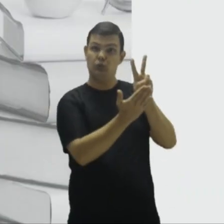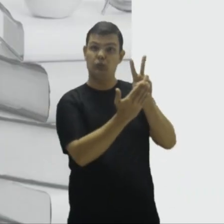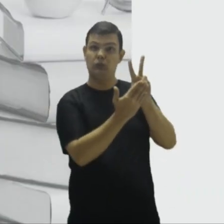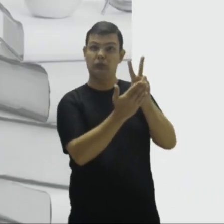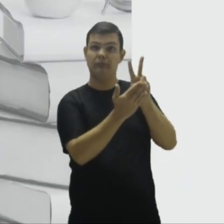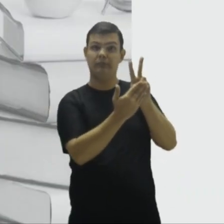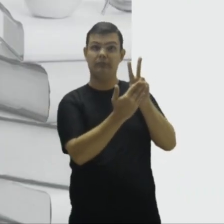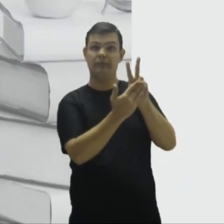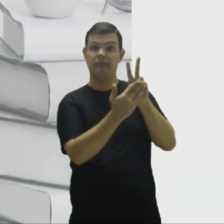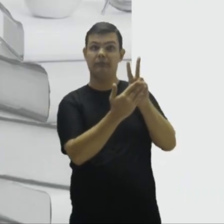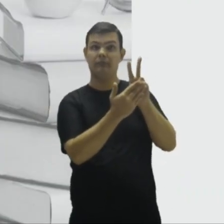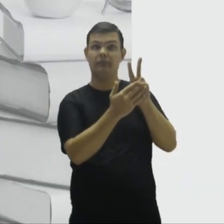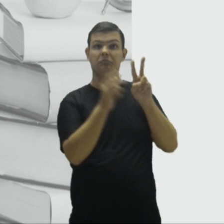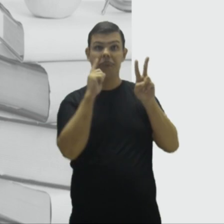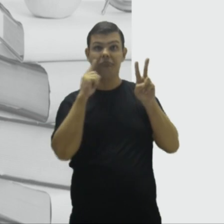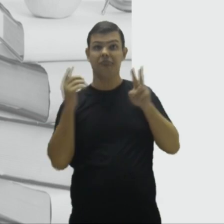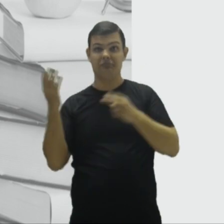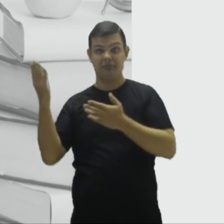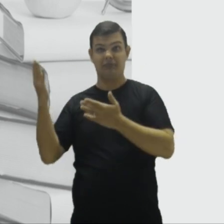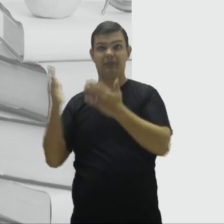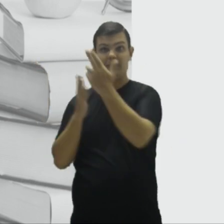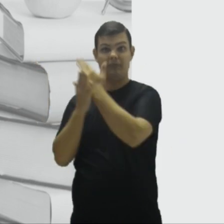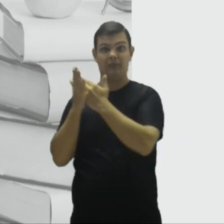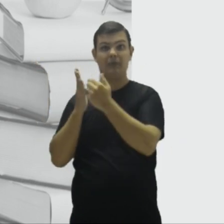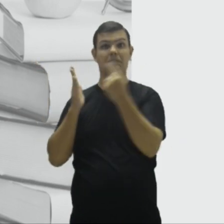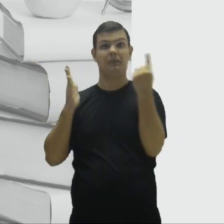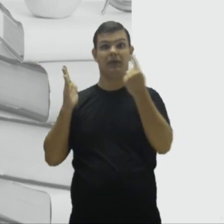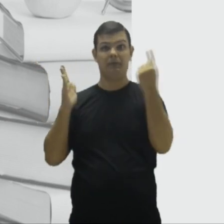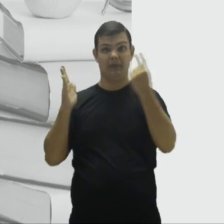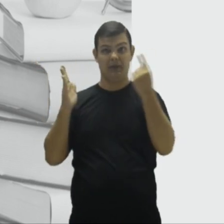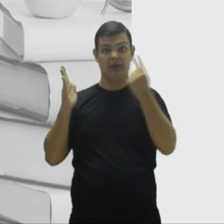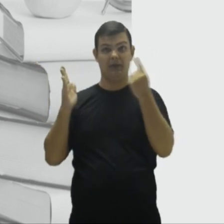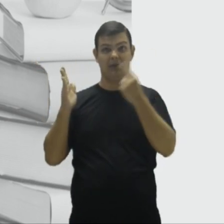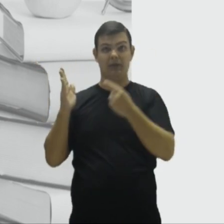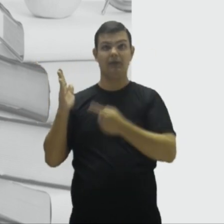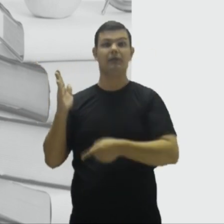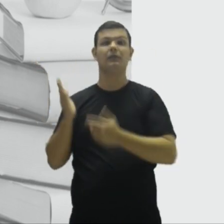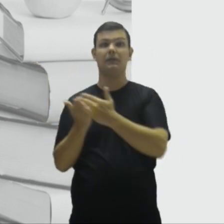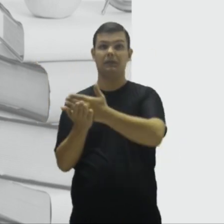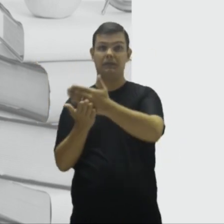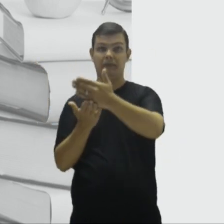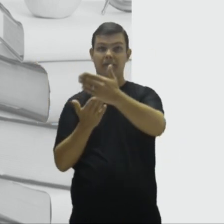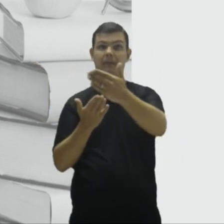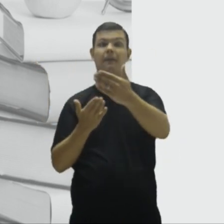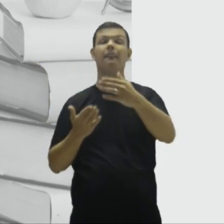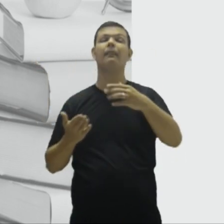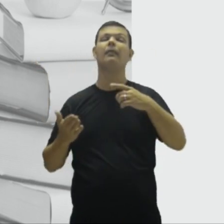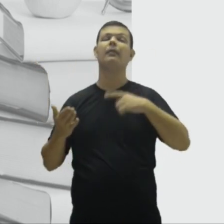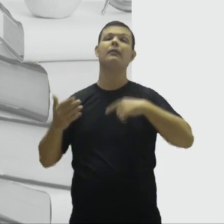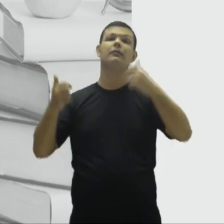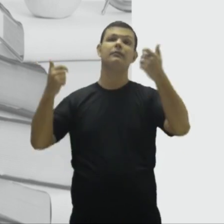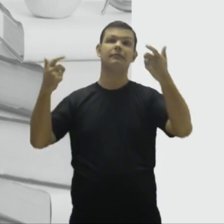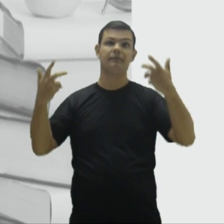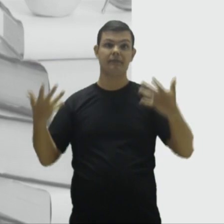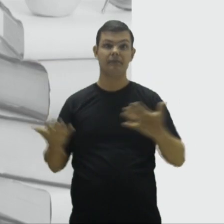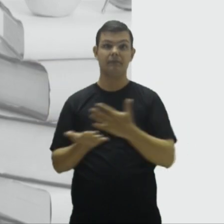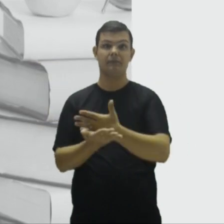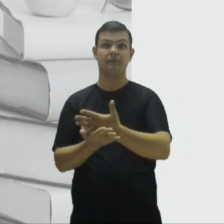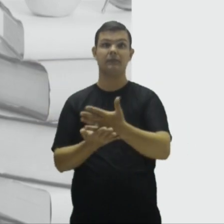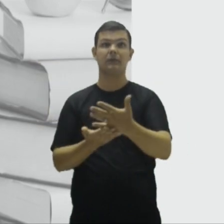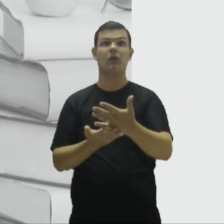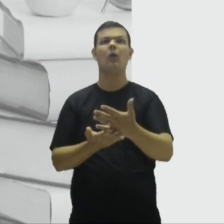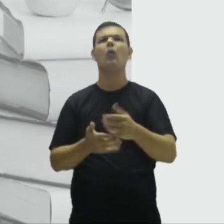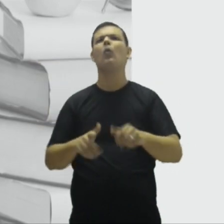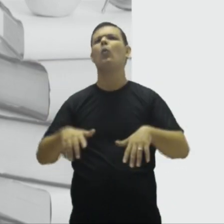você está vendo aí, a primeira imagem para chamar nossa primeiro conteúdo. Vamos começar assim.